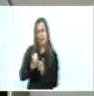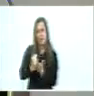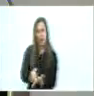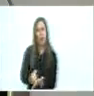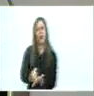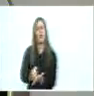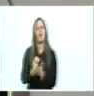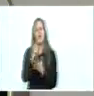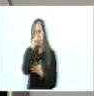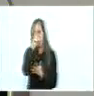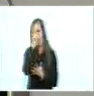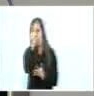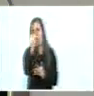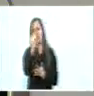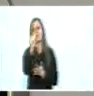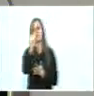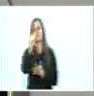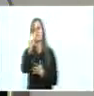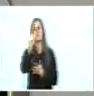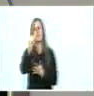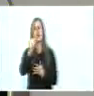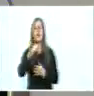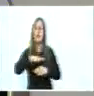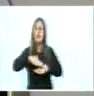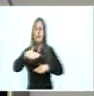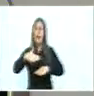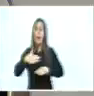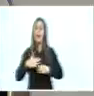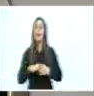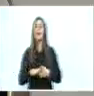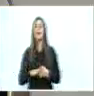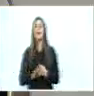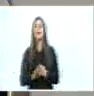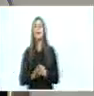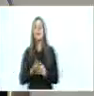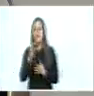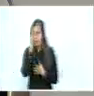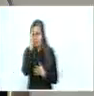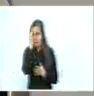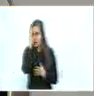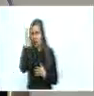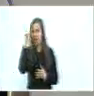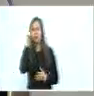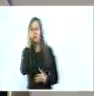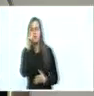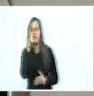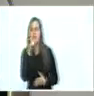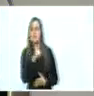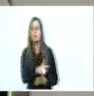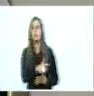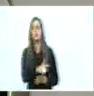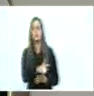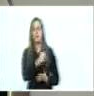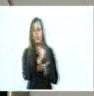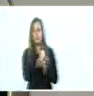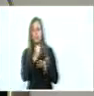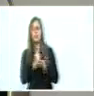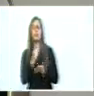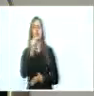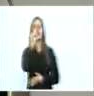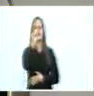vai fortalecer e vai tornar cada vez mais provável que a gente consiga esse credenciamento pelo